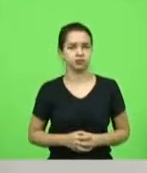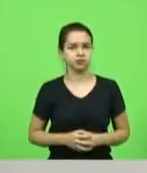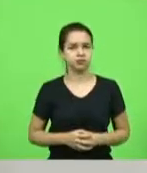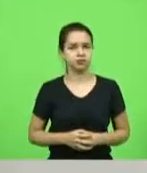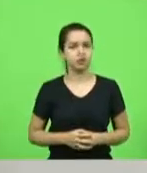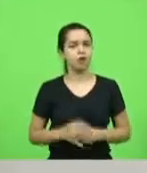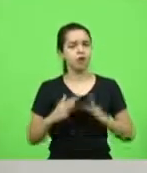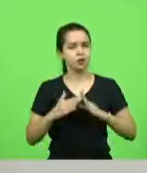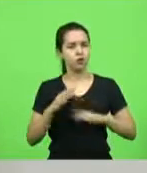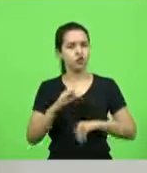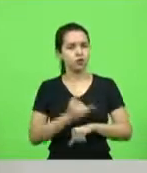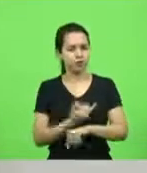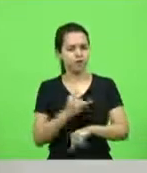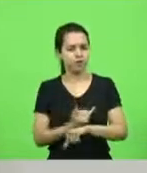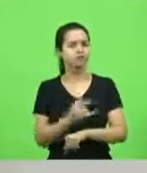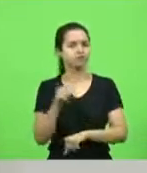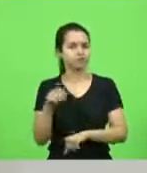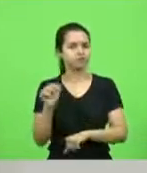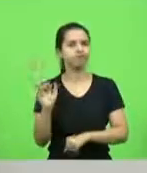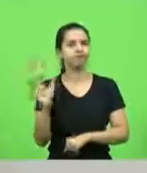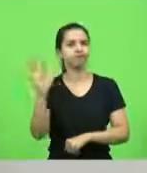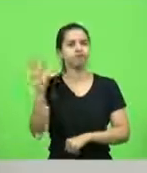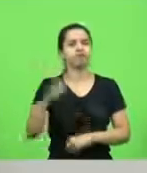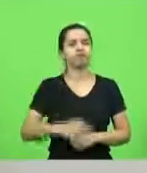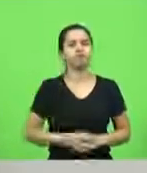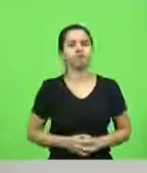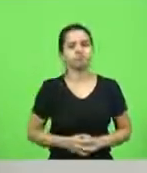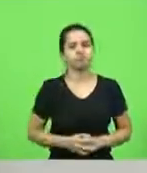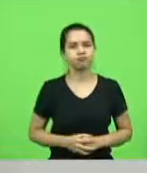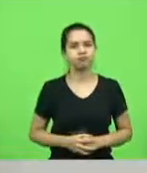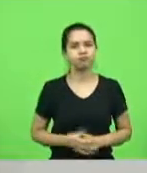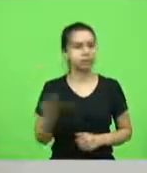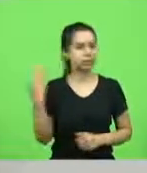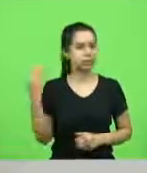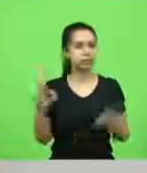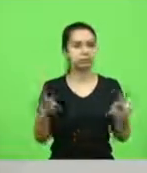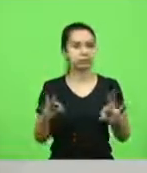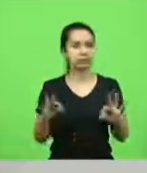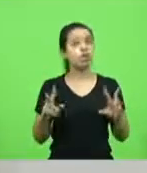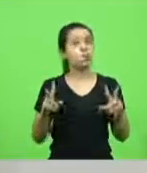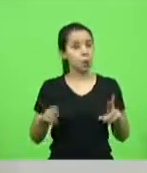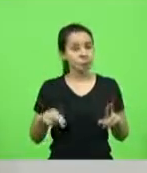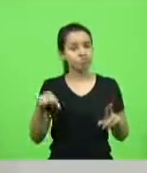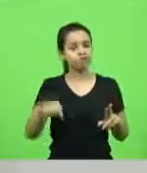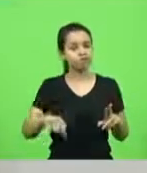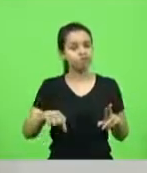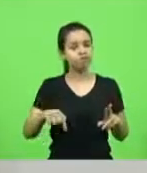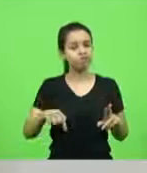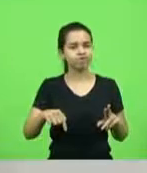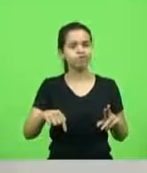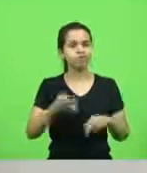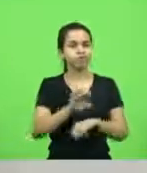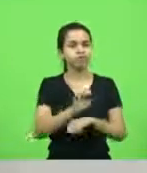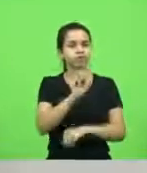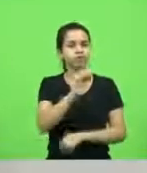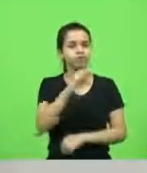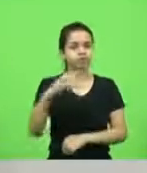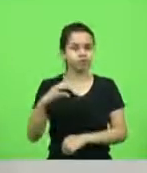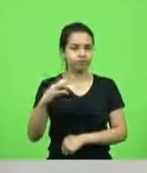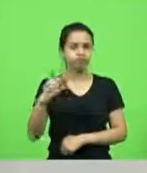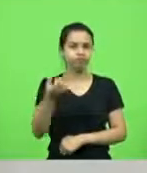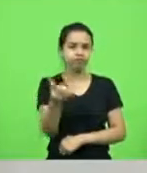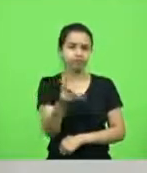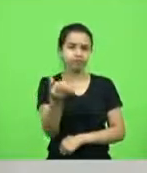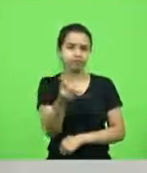Joinville em Santa Catarina é a mesma coisa que acontece quando se fala de Santa Catarina é o sexto envia enviar recurso e o vigésimo e